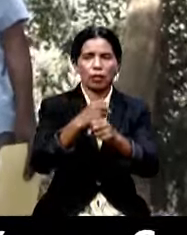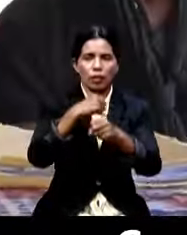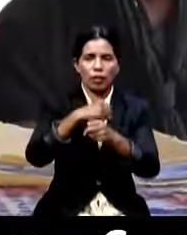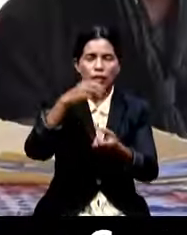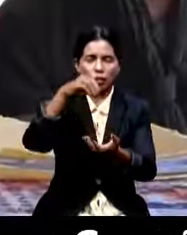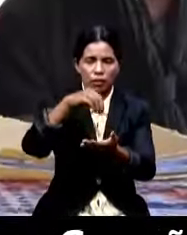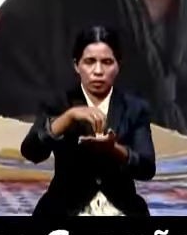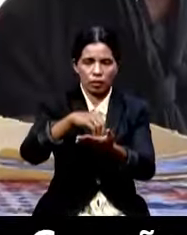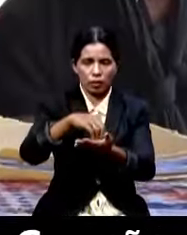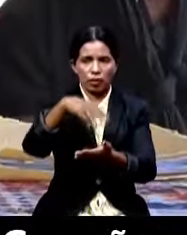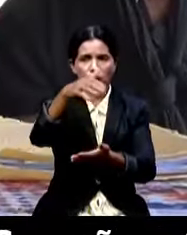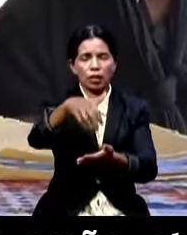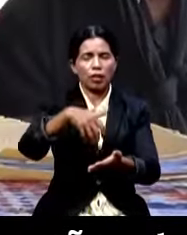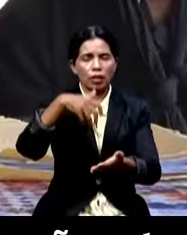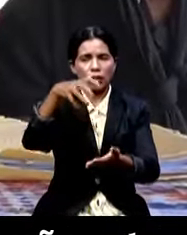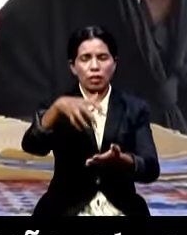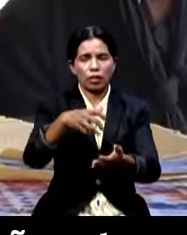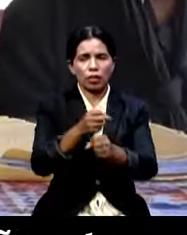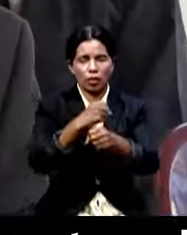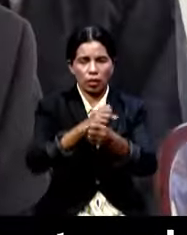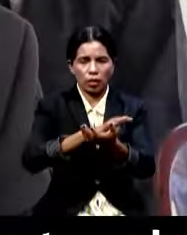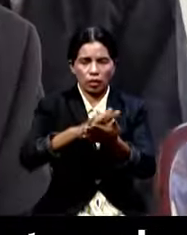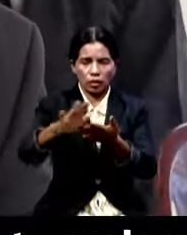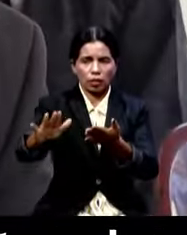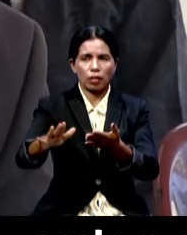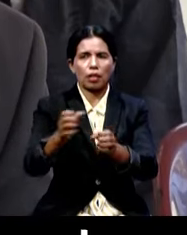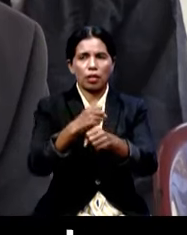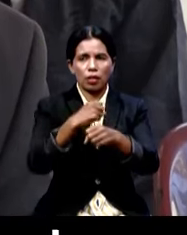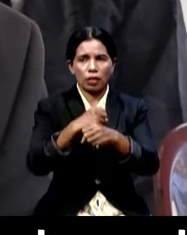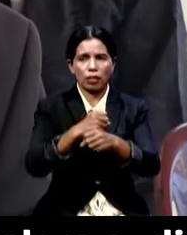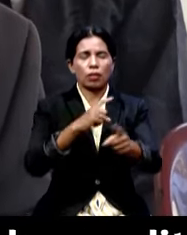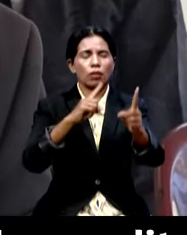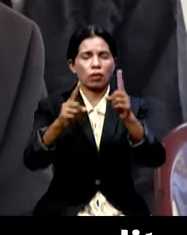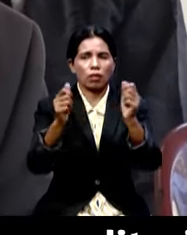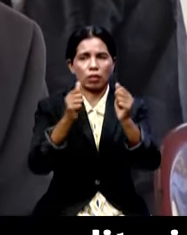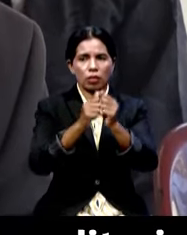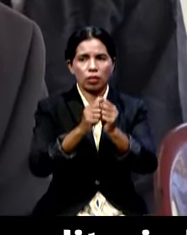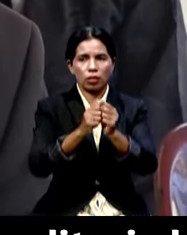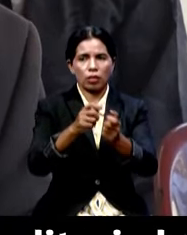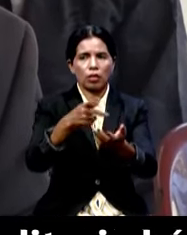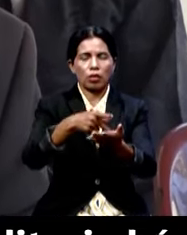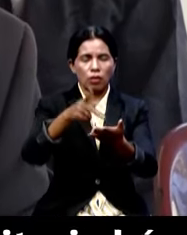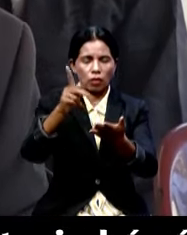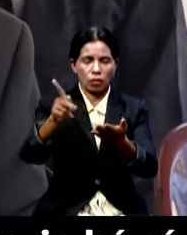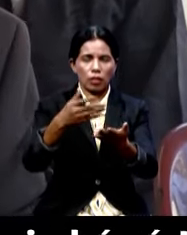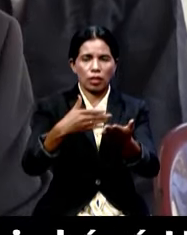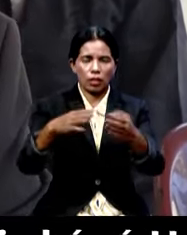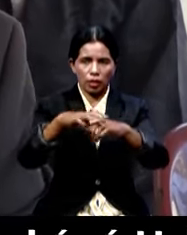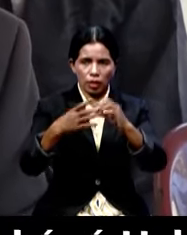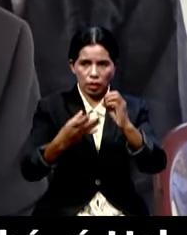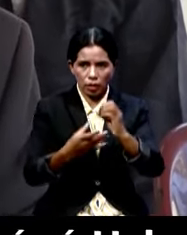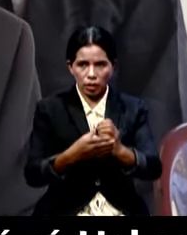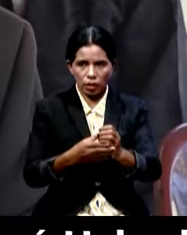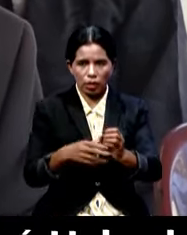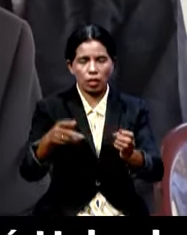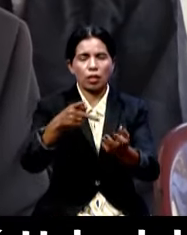hatun trator sira maya to halo tetu karaine halo uluk talai contrato de compra e venda ka contrato a